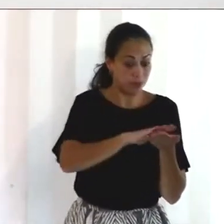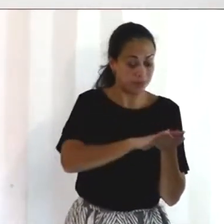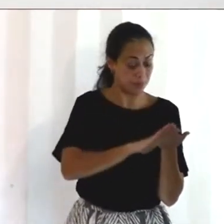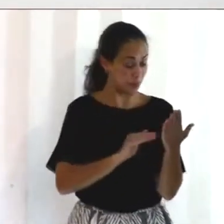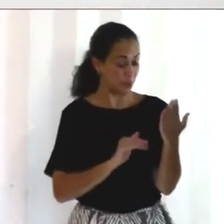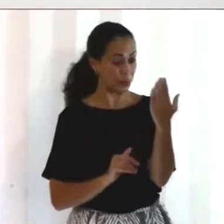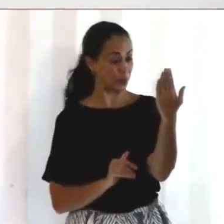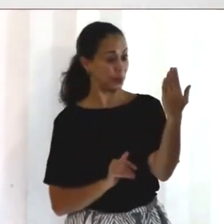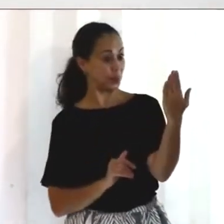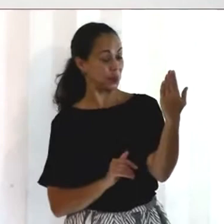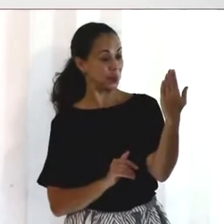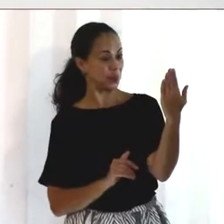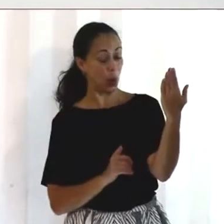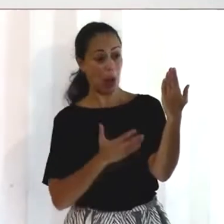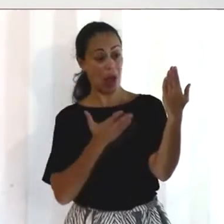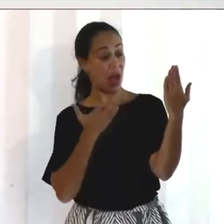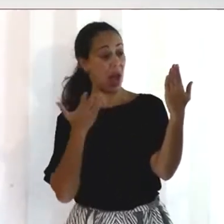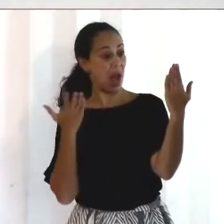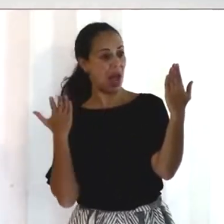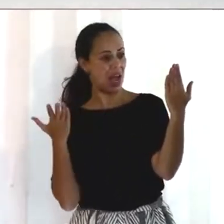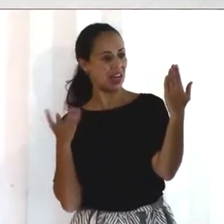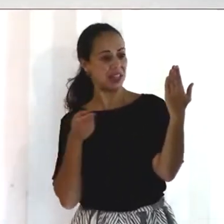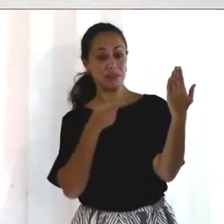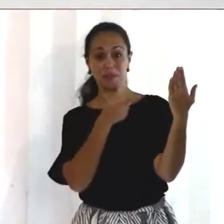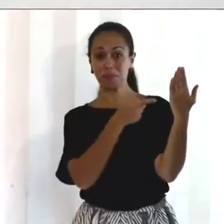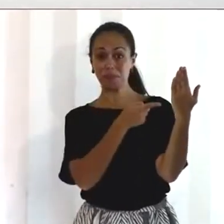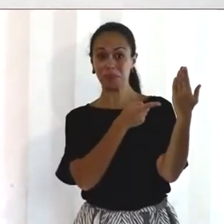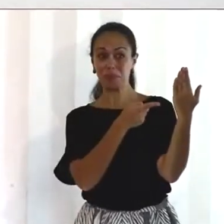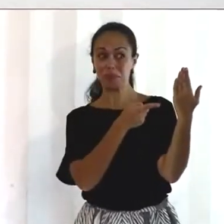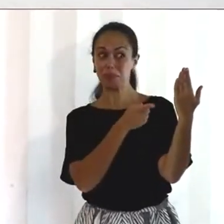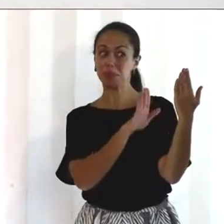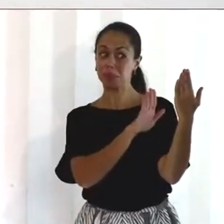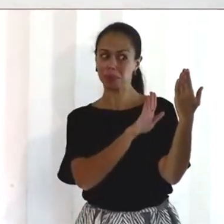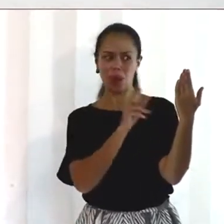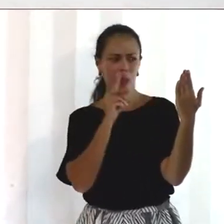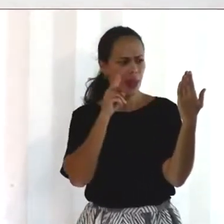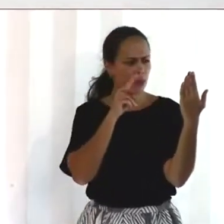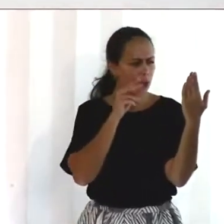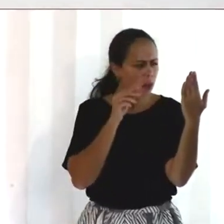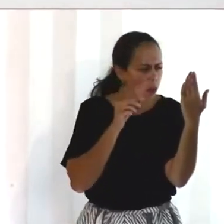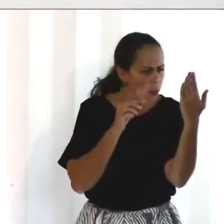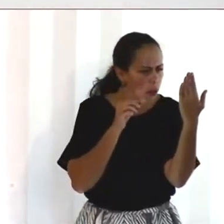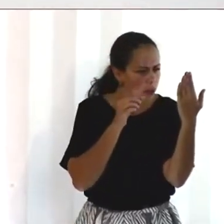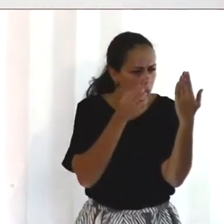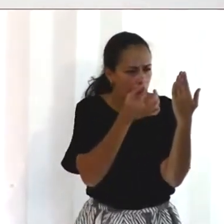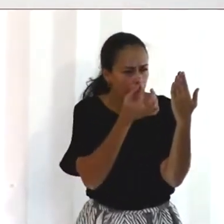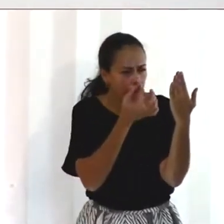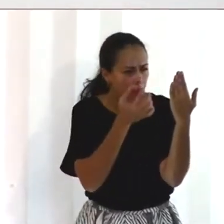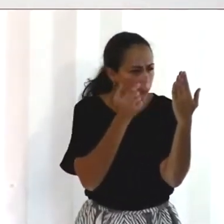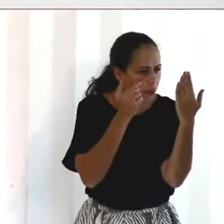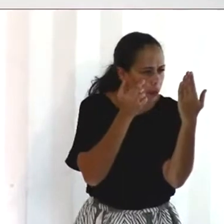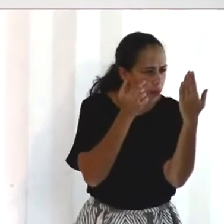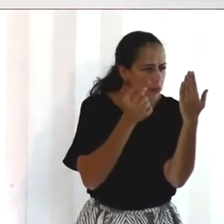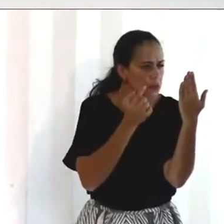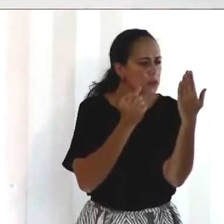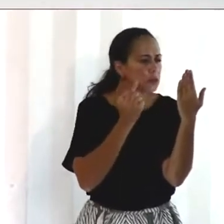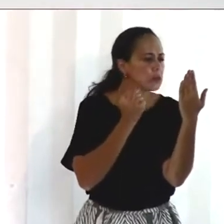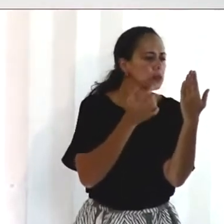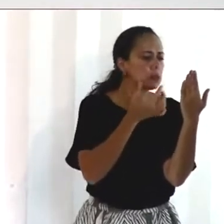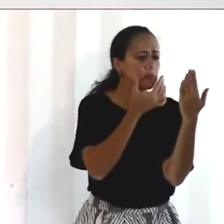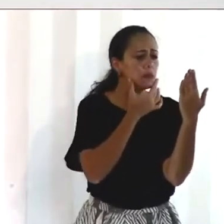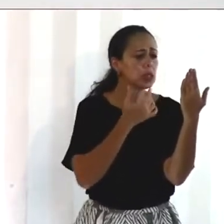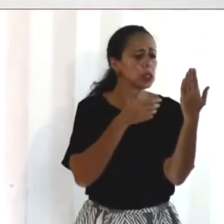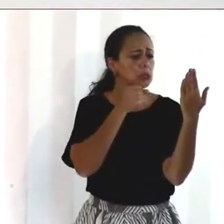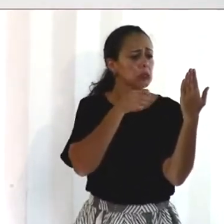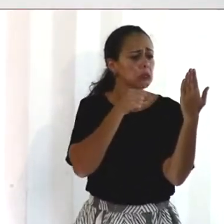E nós às vezes achamos até que o espelho está mostrando demais. Cada vez que eu olho no espelho, vejo minha barba mais